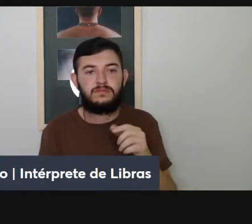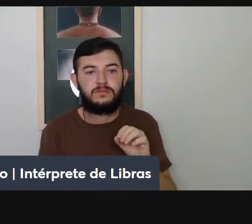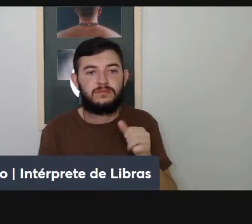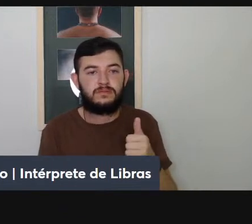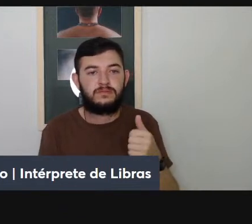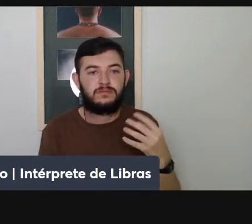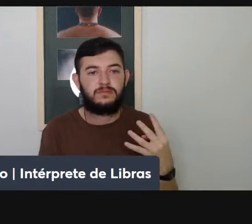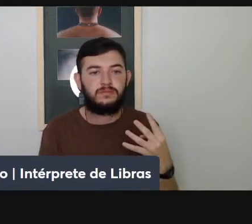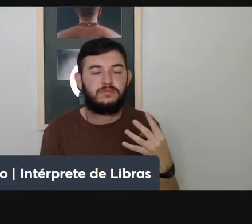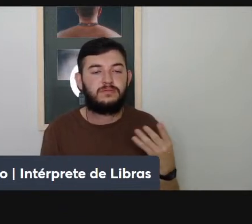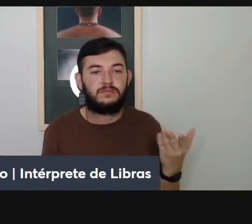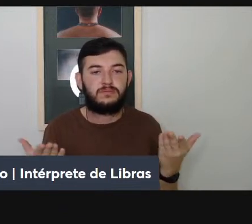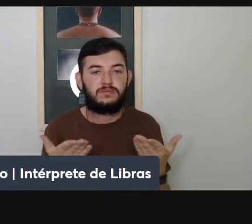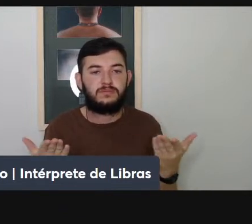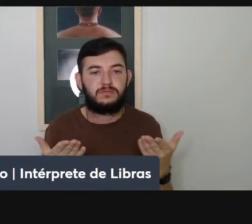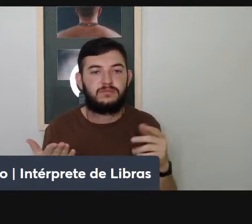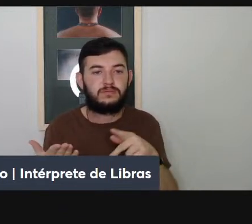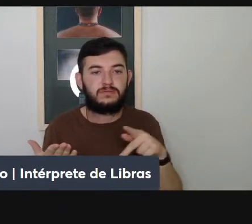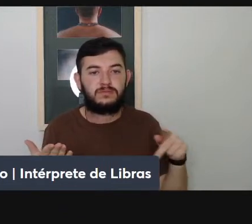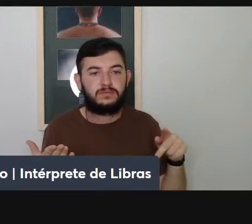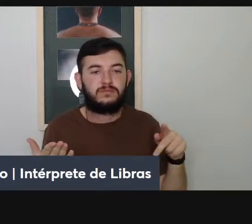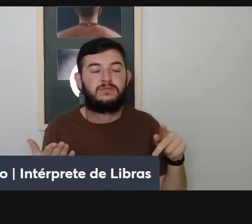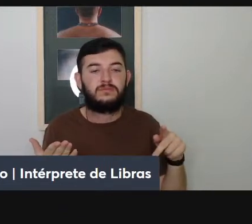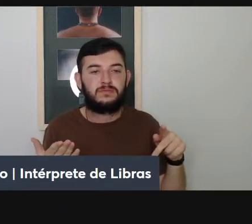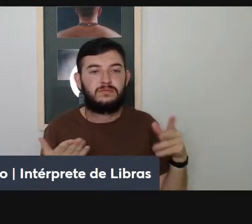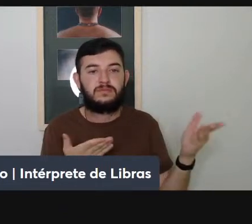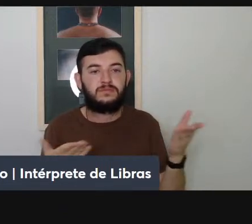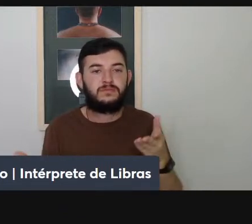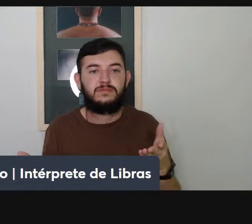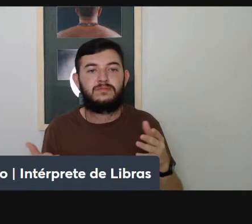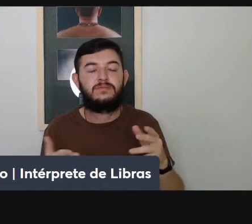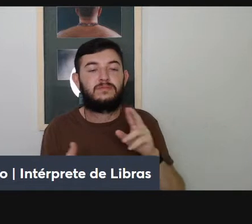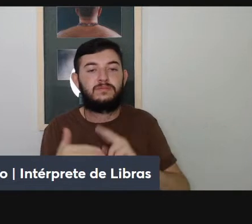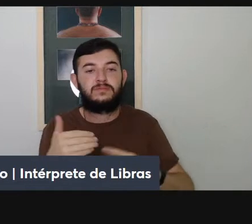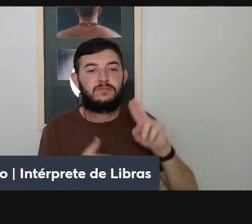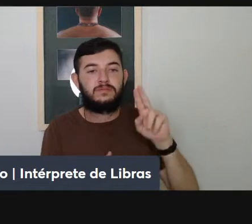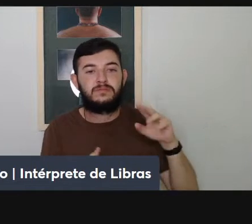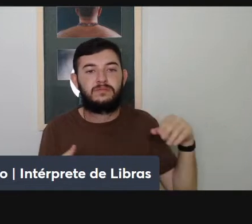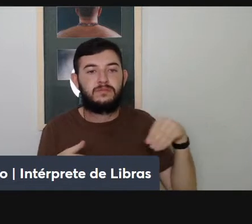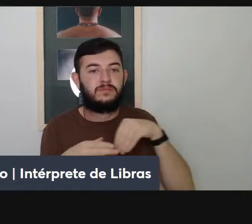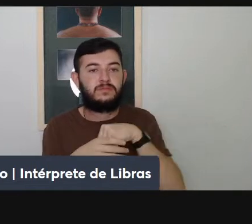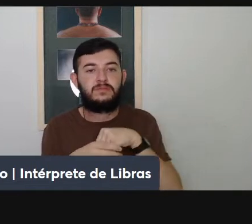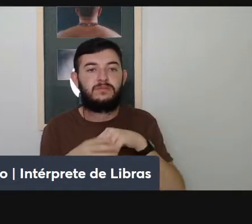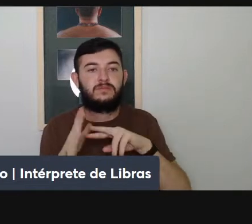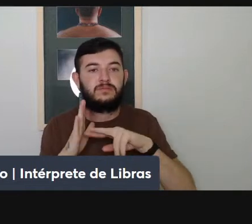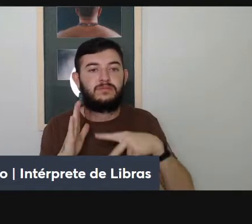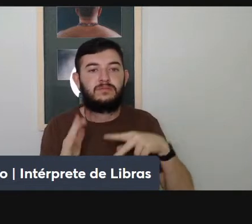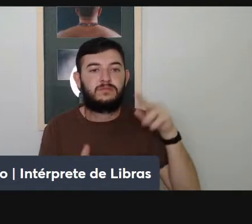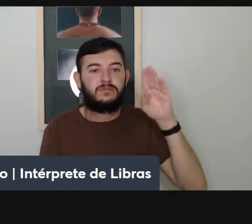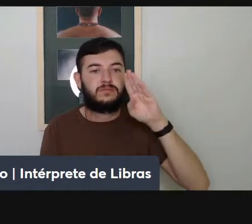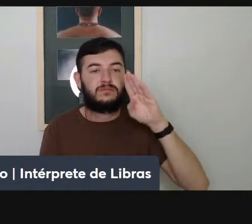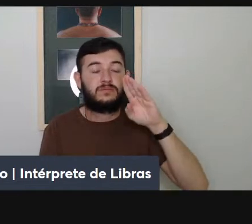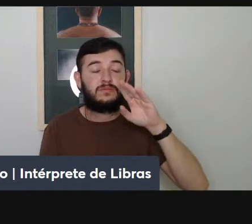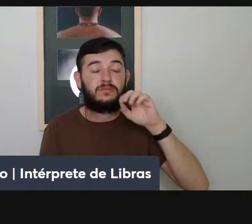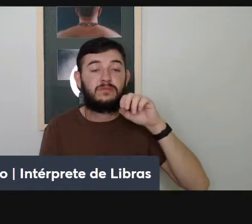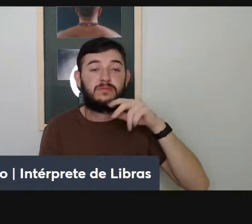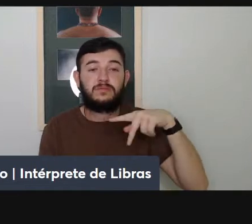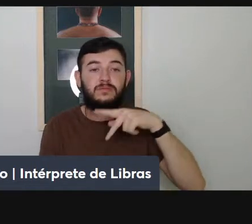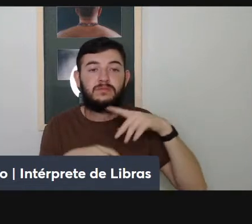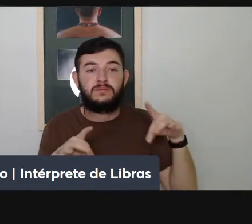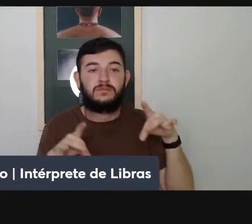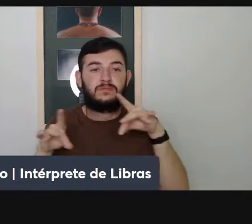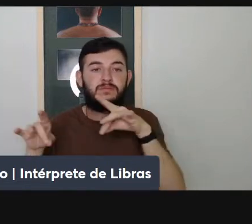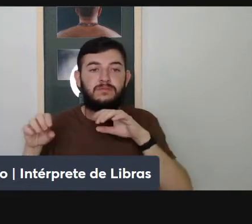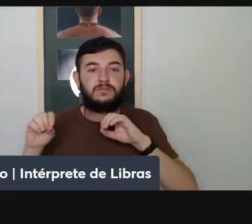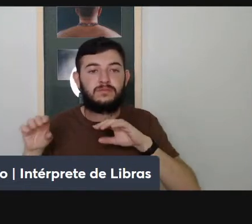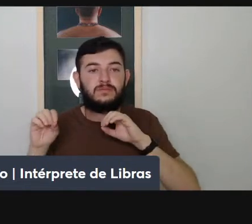professora emérita da Universidade de Sydney e membro vitalício do Sindicato Nacional da Educação Terciária, né?